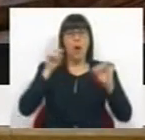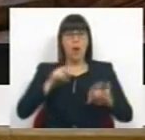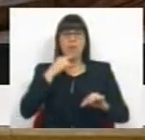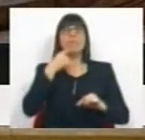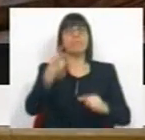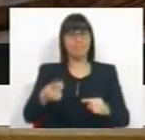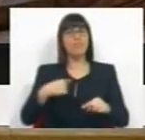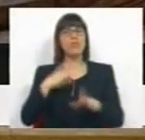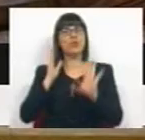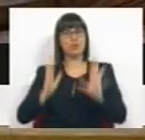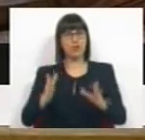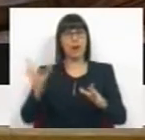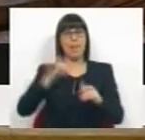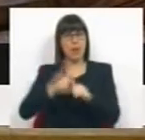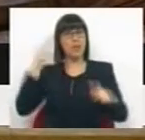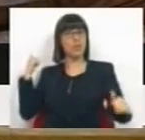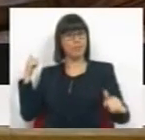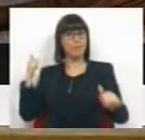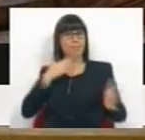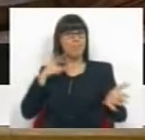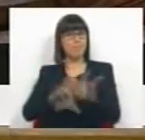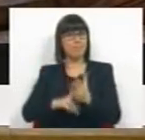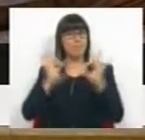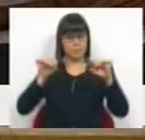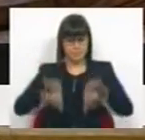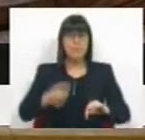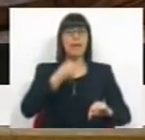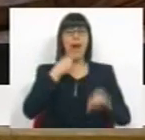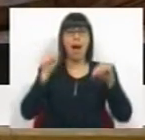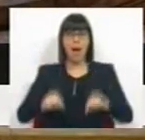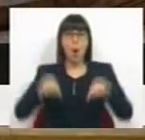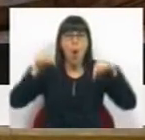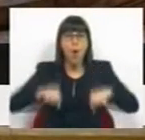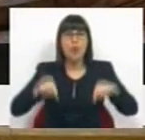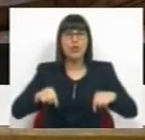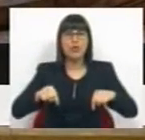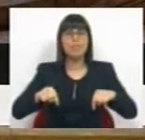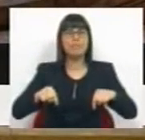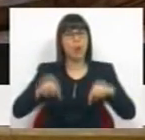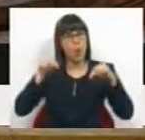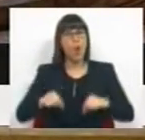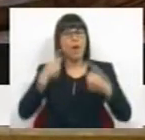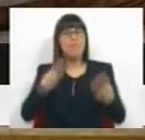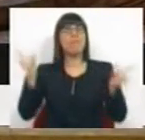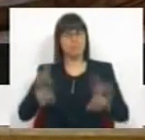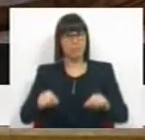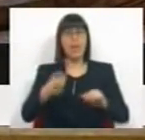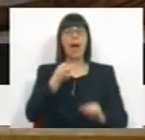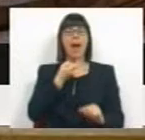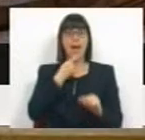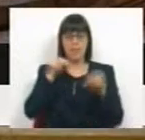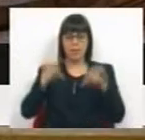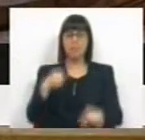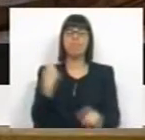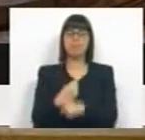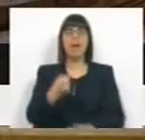podemos dizer que também já estivemos mais longe. Na verdade, este Abril, este hoje, é um hoje de regresso. Este Abril